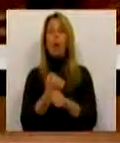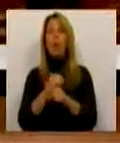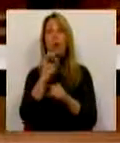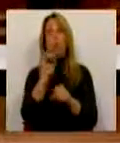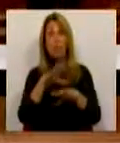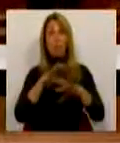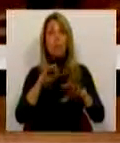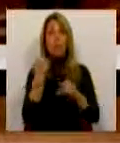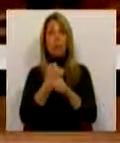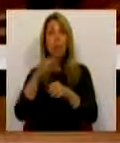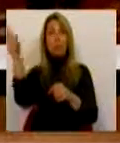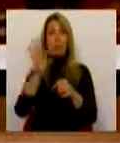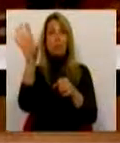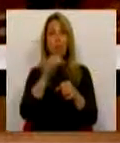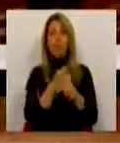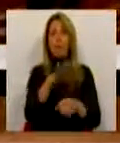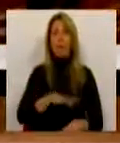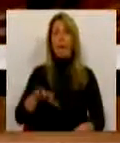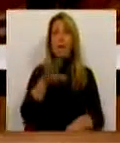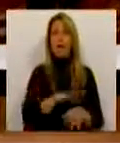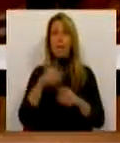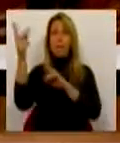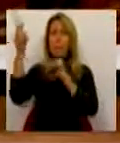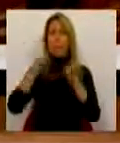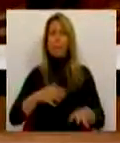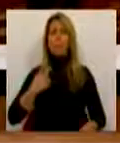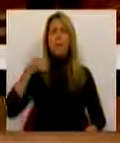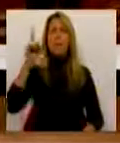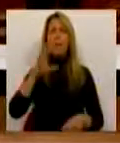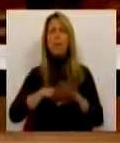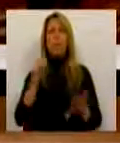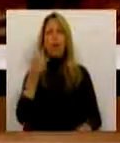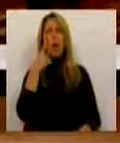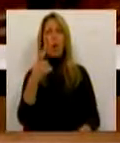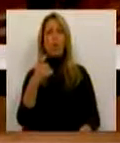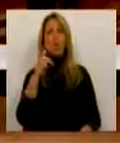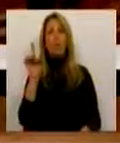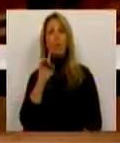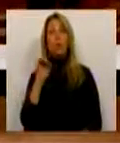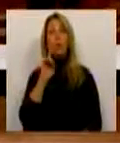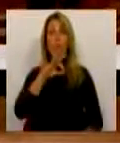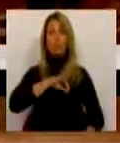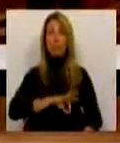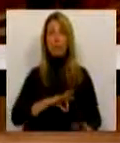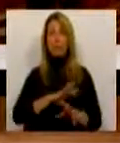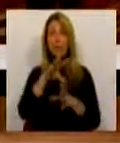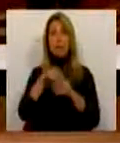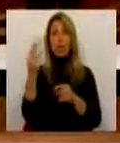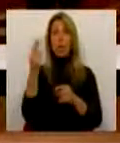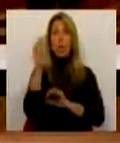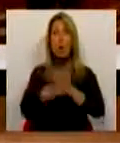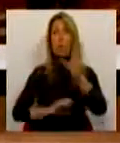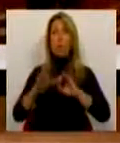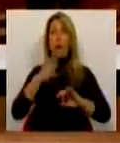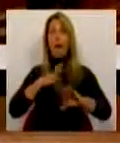Por último, a transposição da diretiva relativa ao reconhecimento de qualificações profissionais dentro da União Europeia, que no fundo pretende